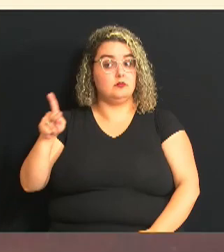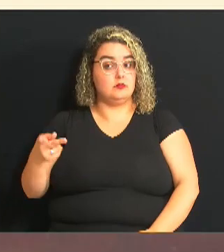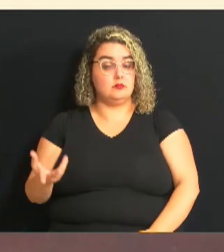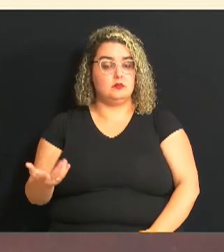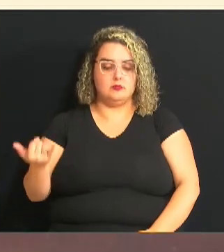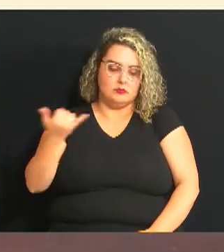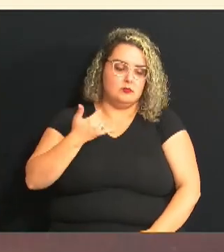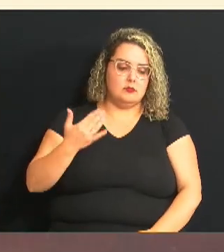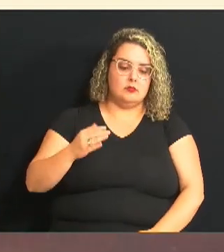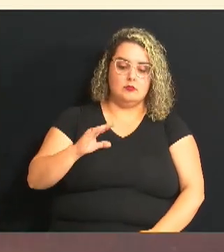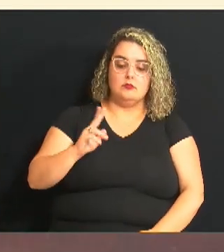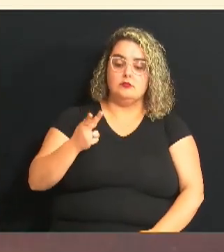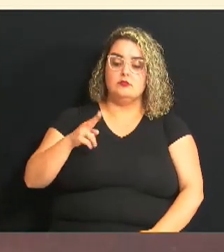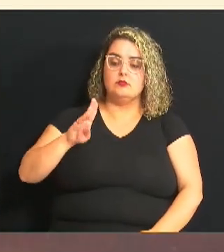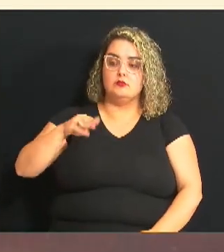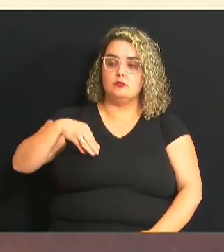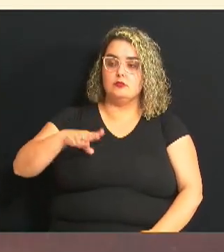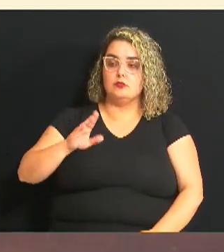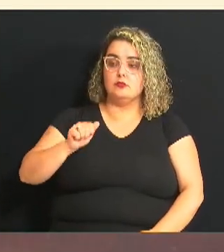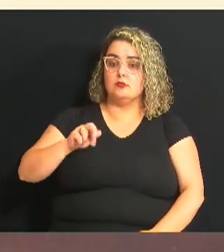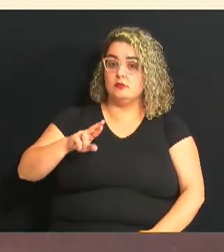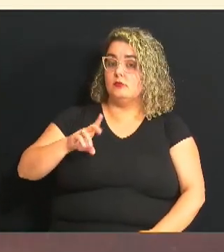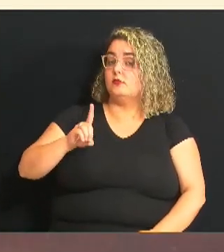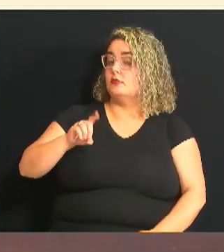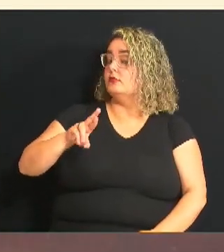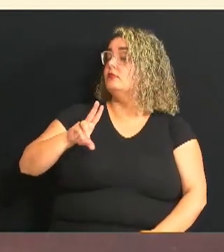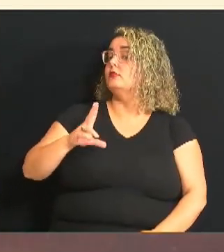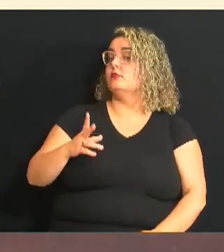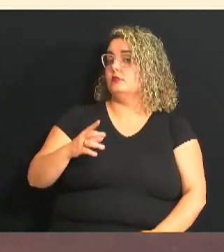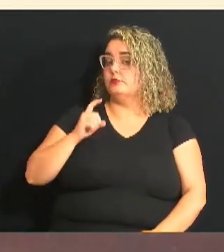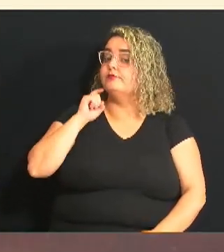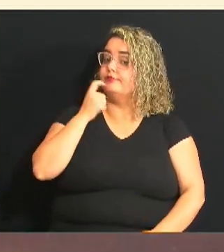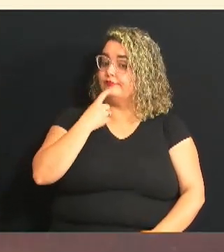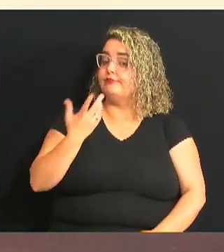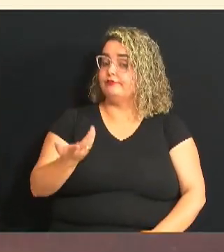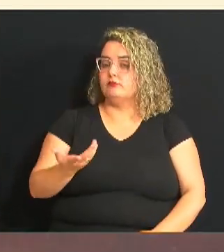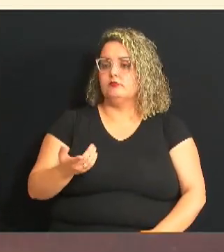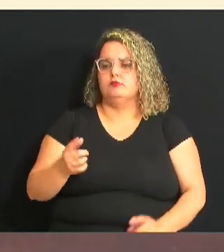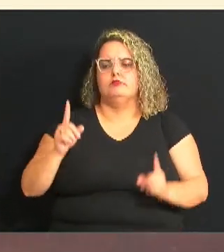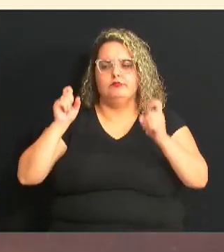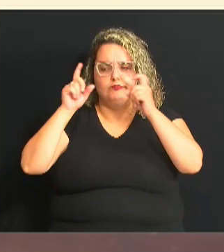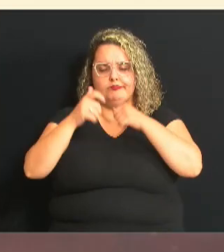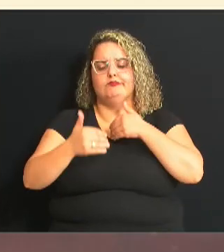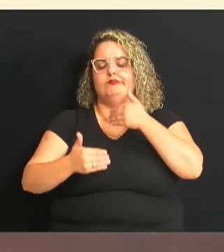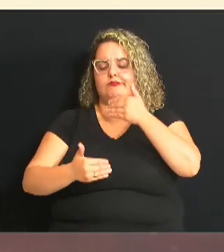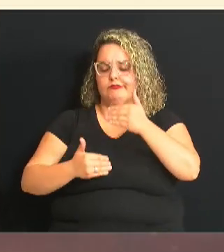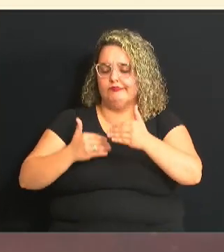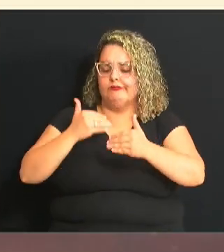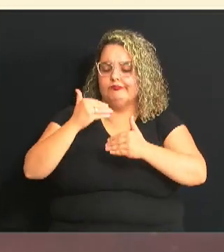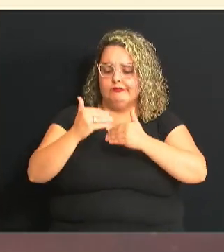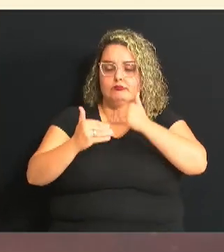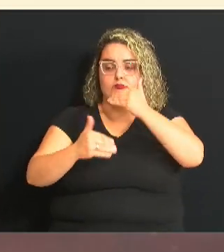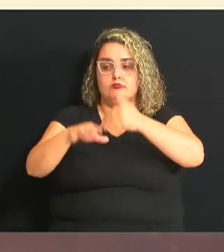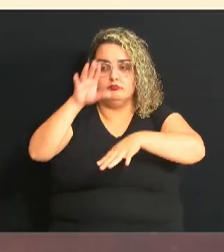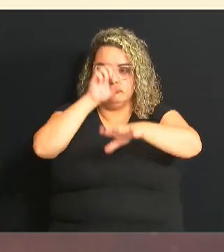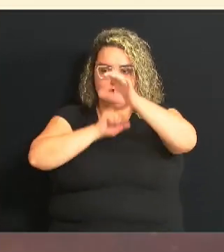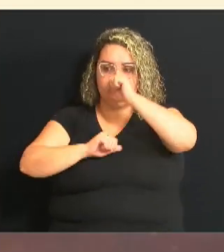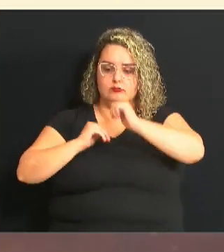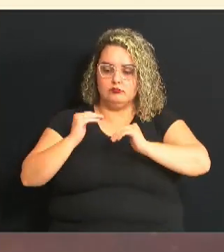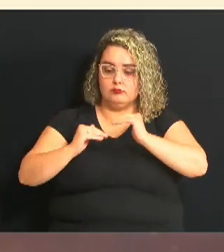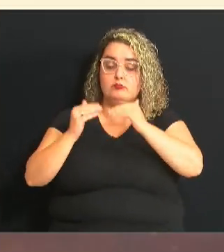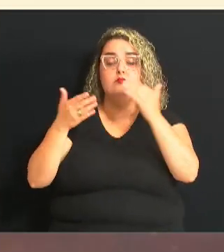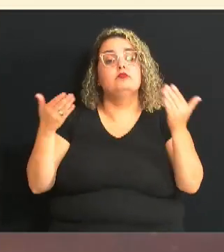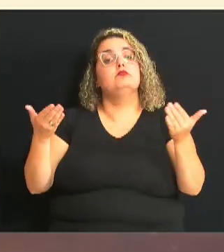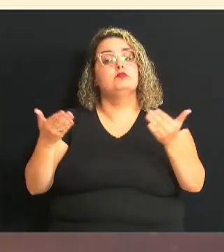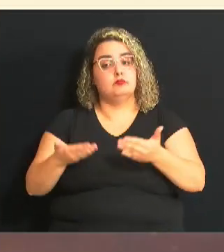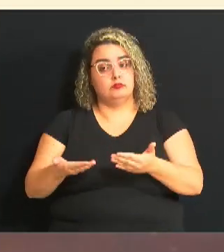lembrar, né, do nosso início lá, com muita dificuldade, e a gente foi galgando degraus mais altos, e hoje,